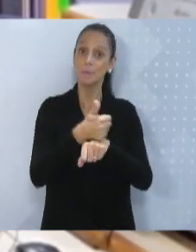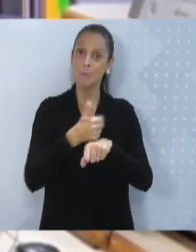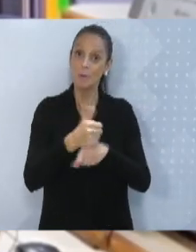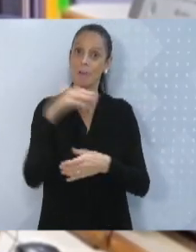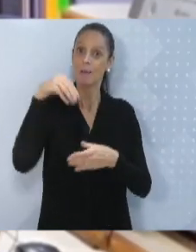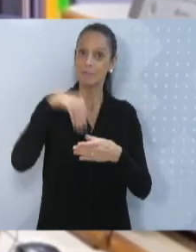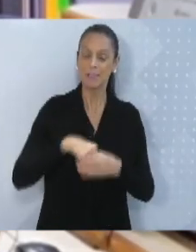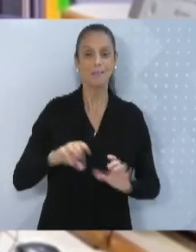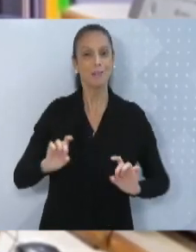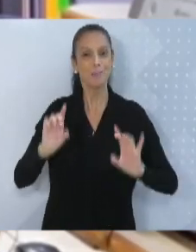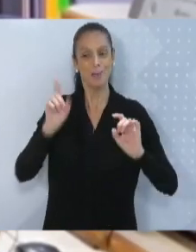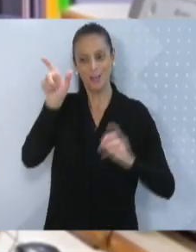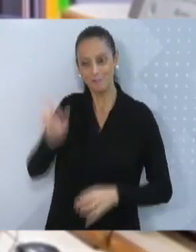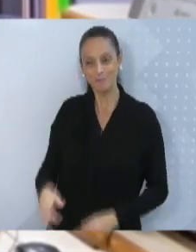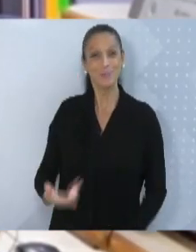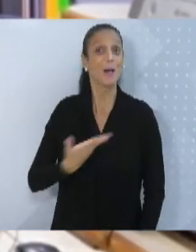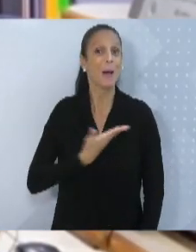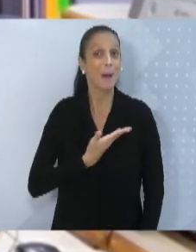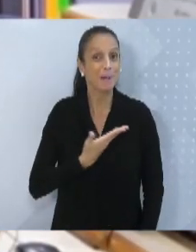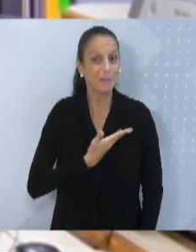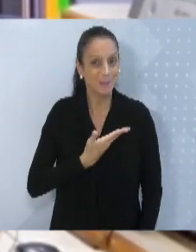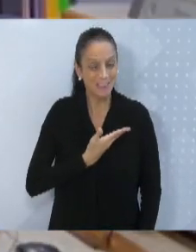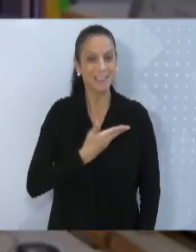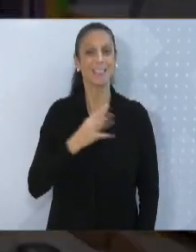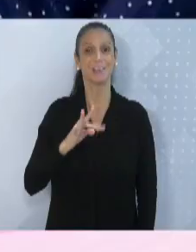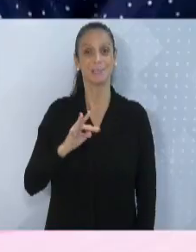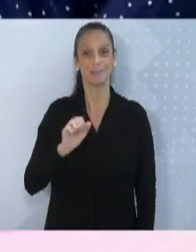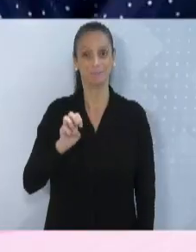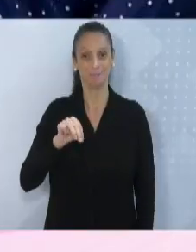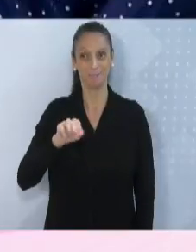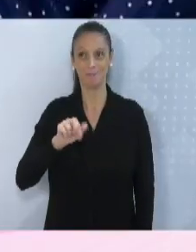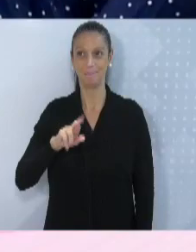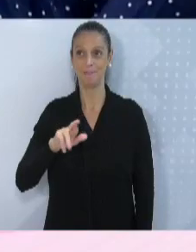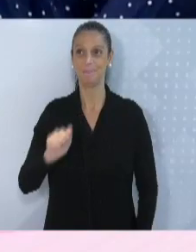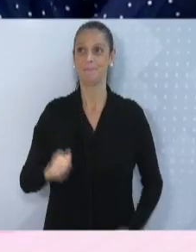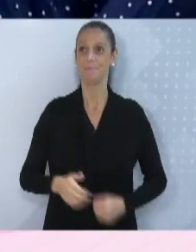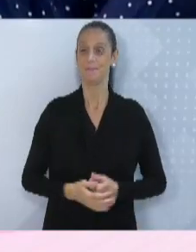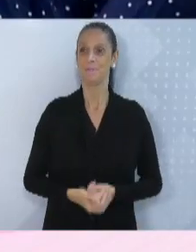em especial a minha colega e amiga Tamara Caroline